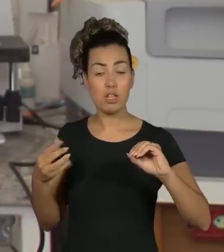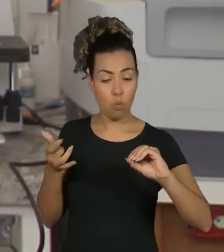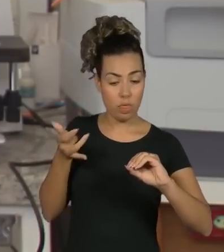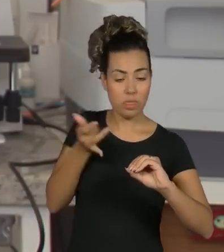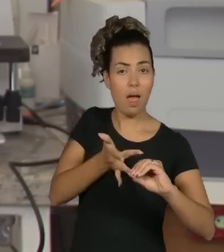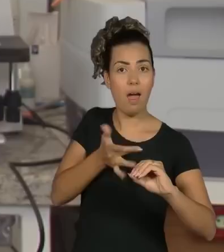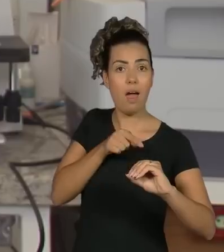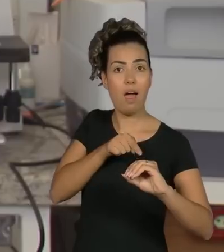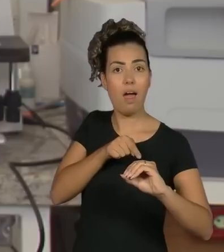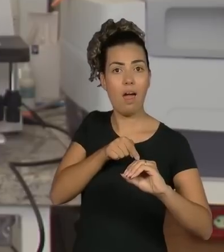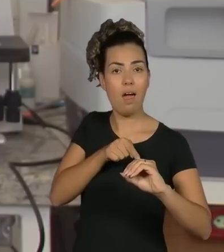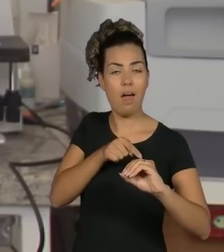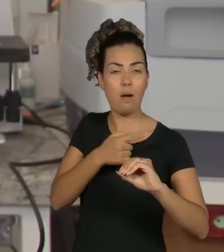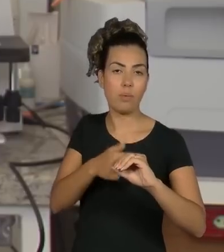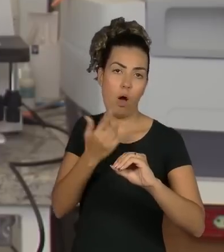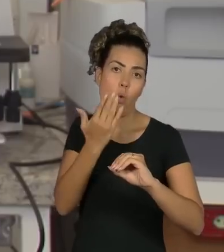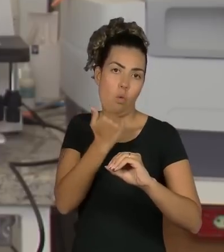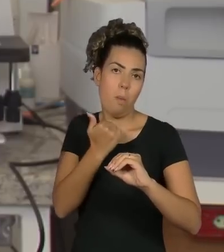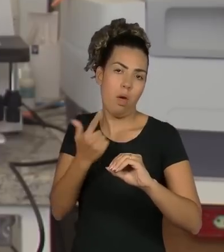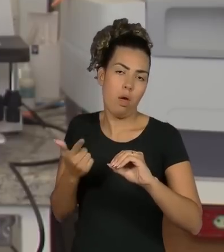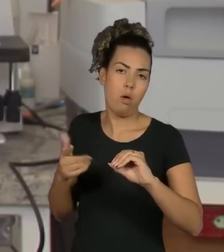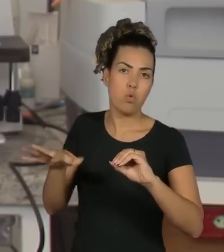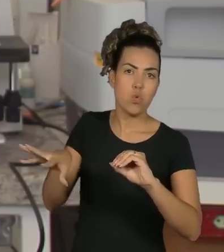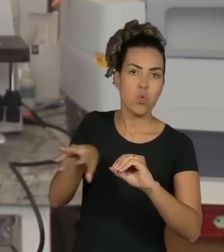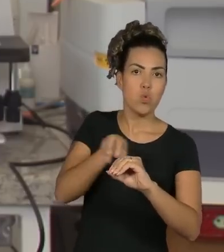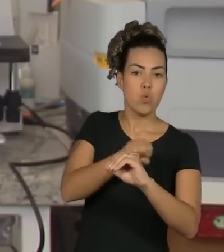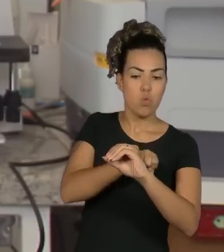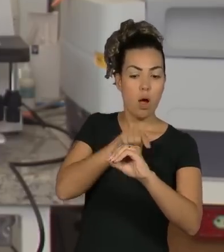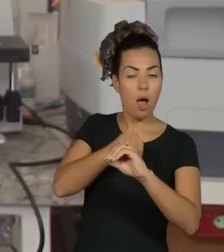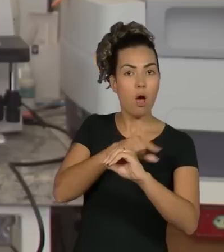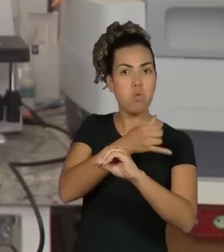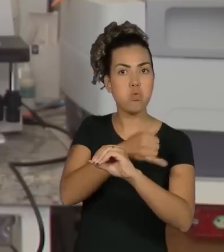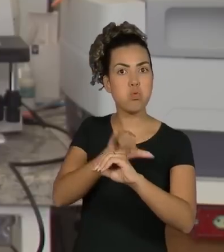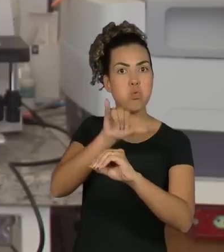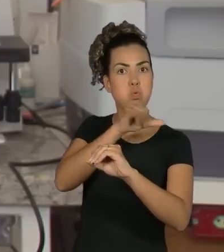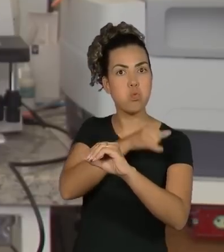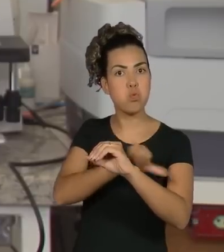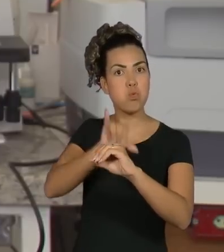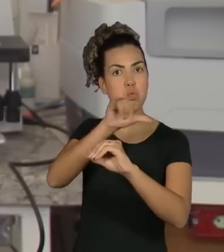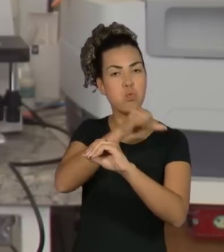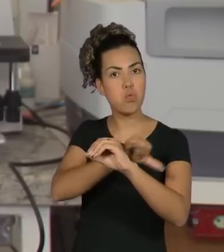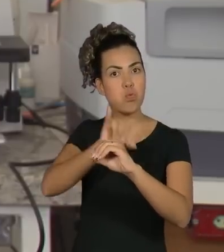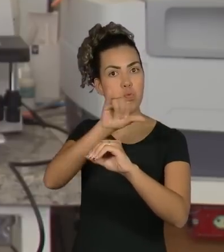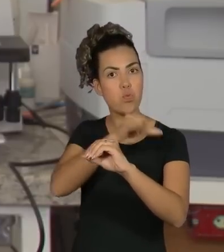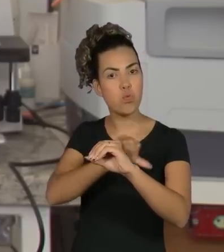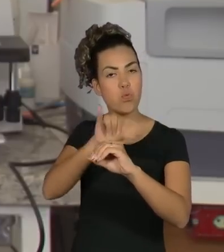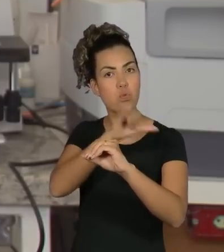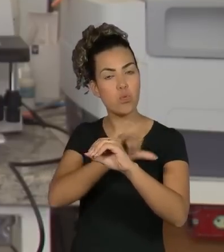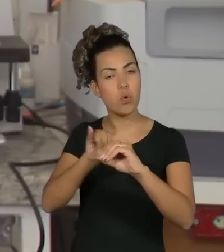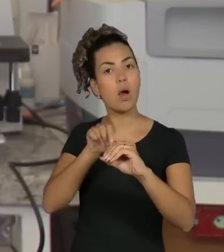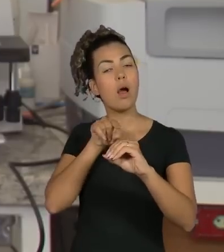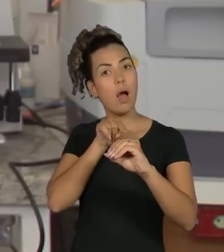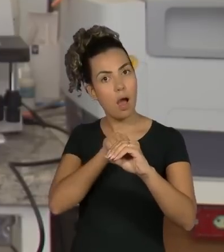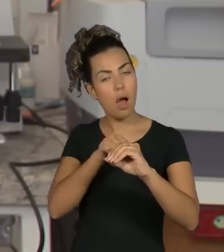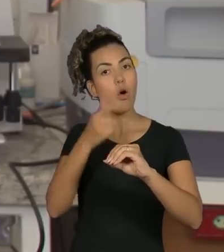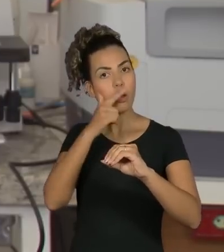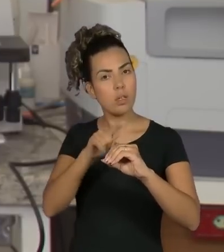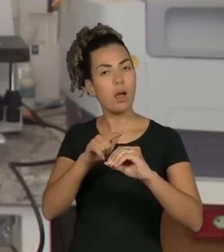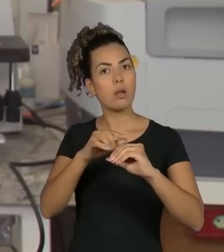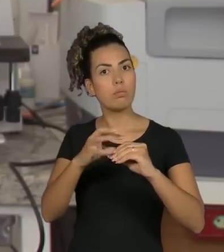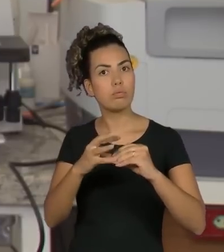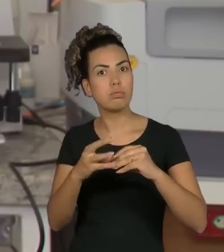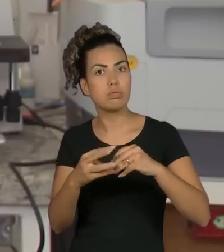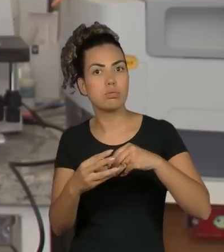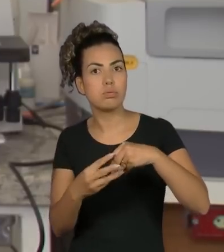vai produzir energia e ela também pode acumular compostos, né, e ela acaba acumulando, né,